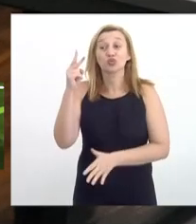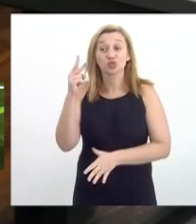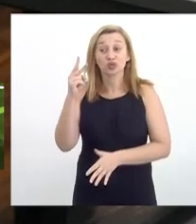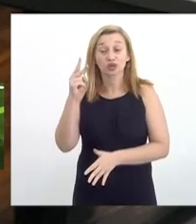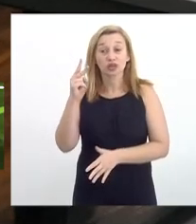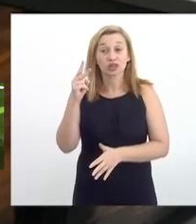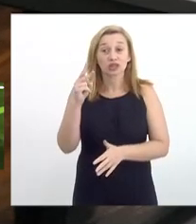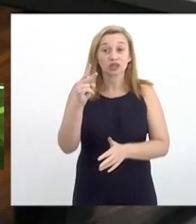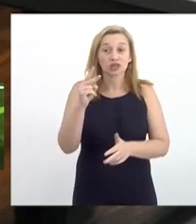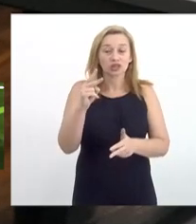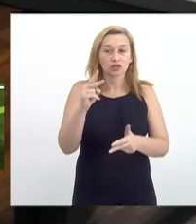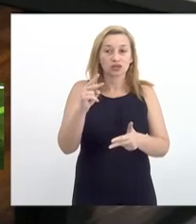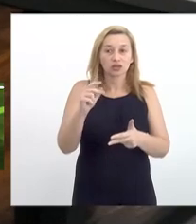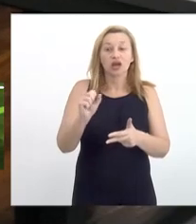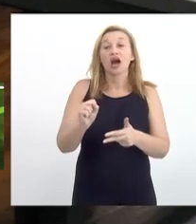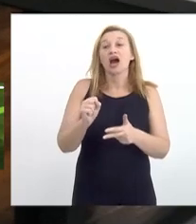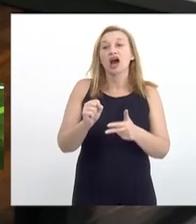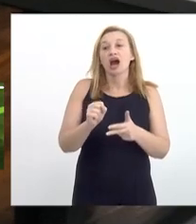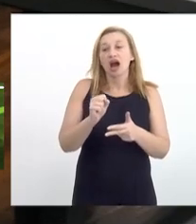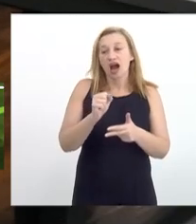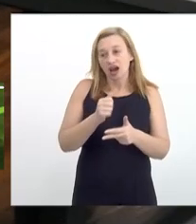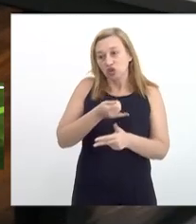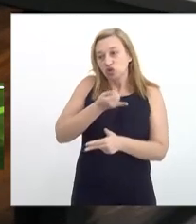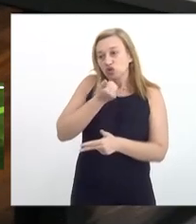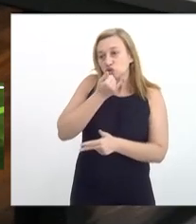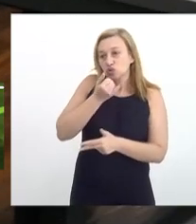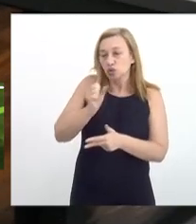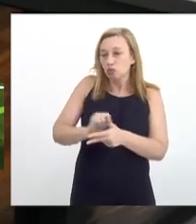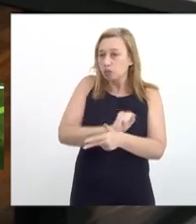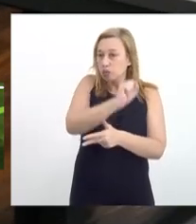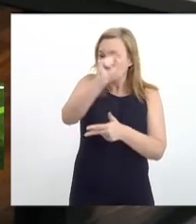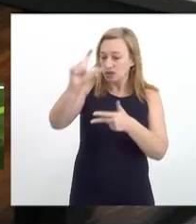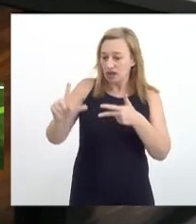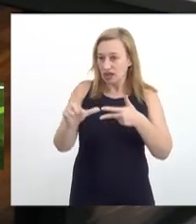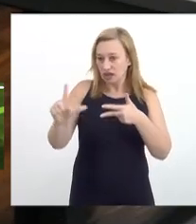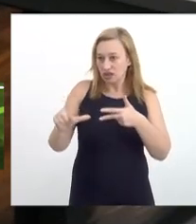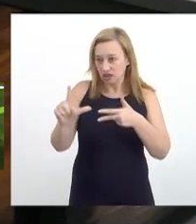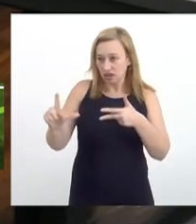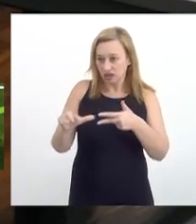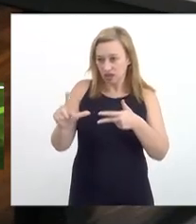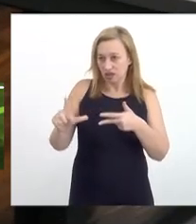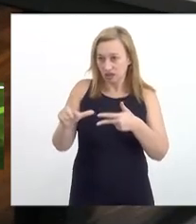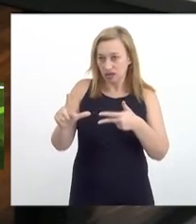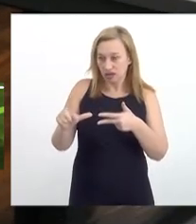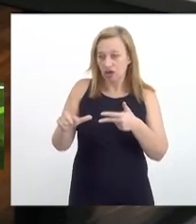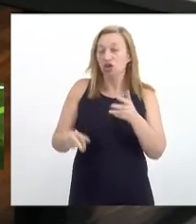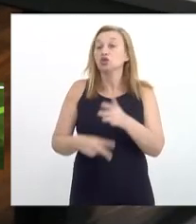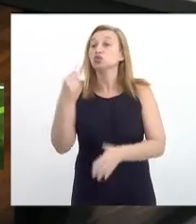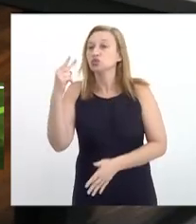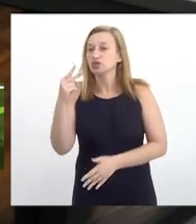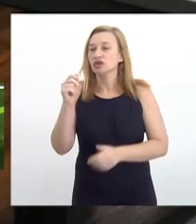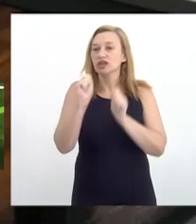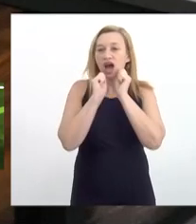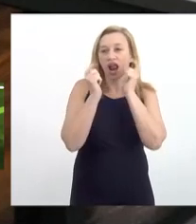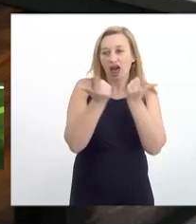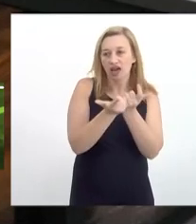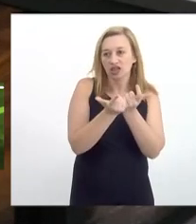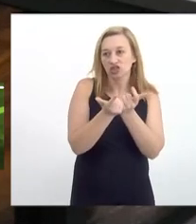o poder legislativo, desculpe, não é para escrever alerje, está escrito duas vezes alerje.